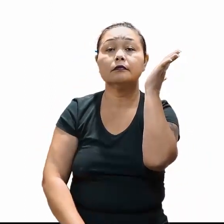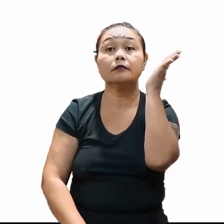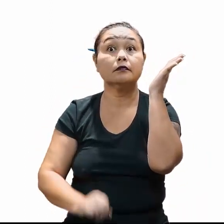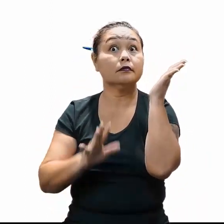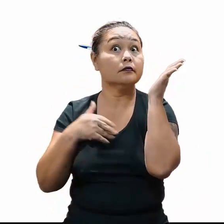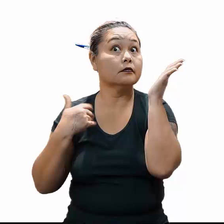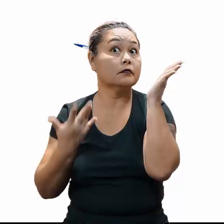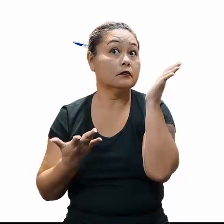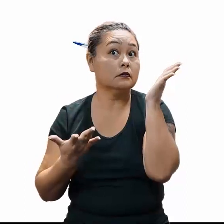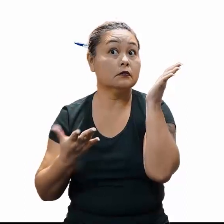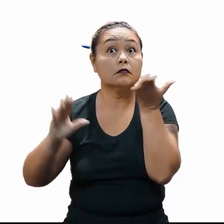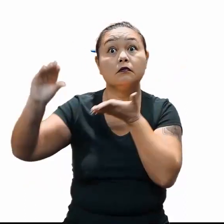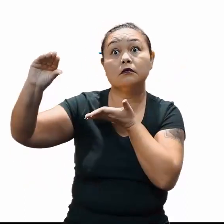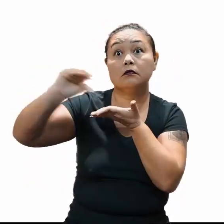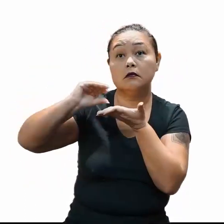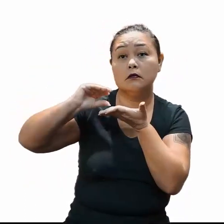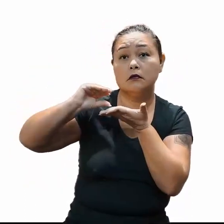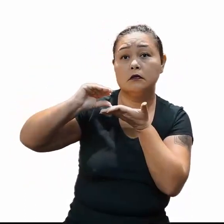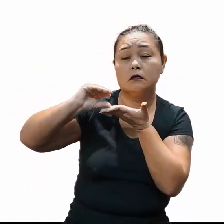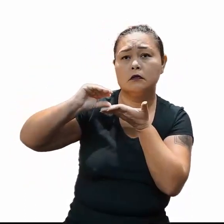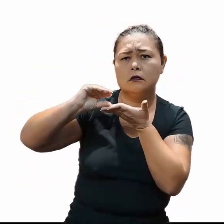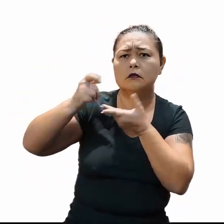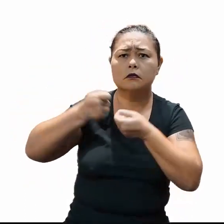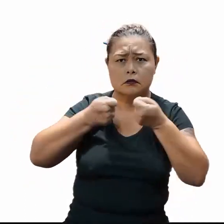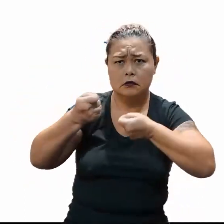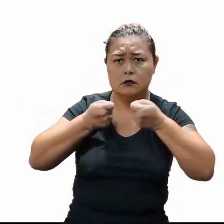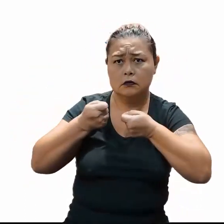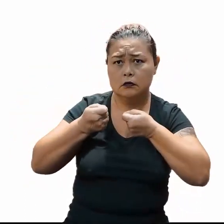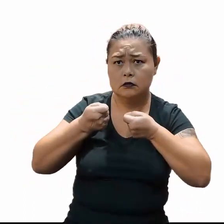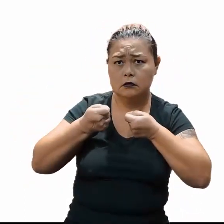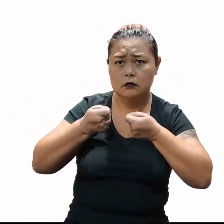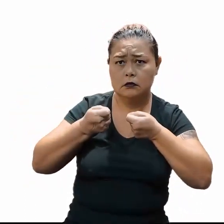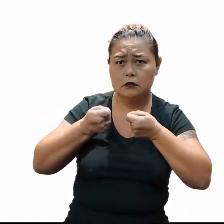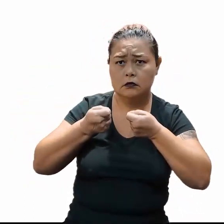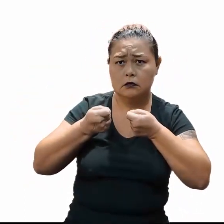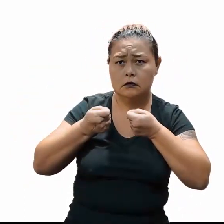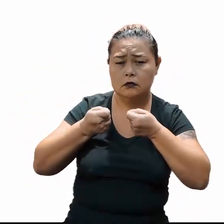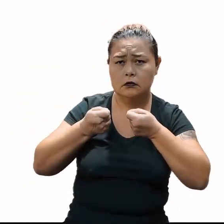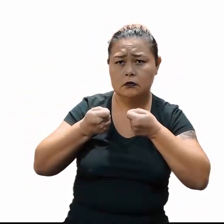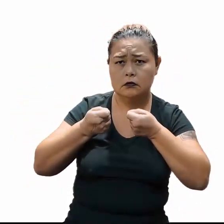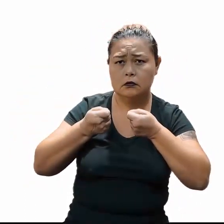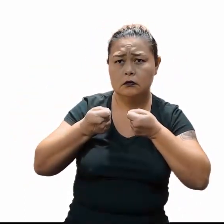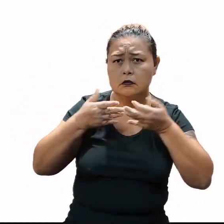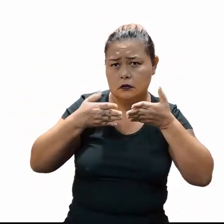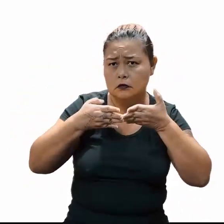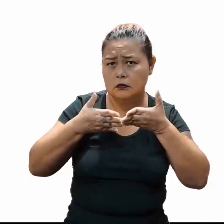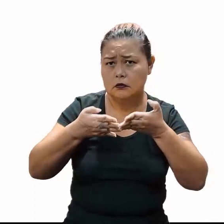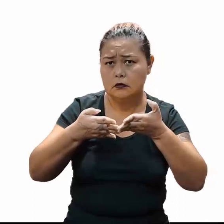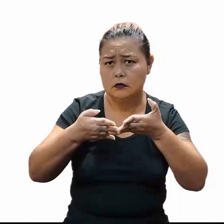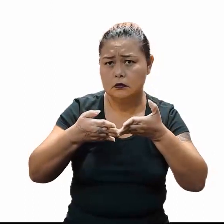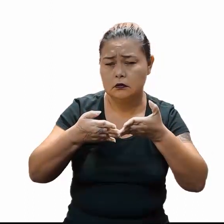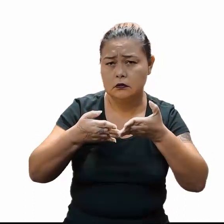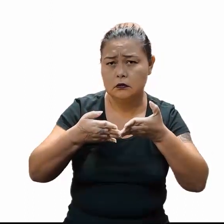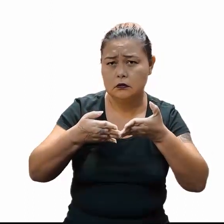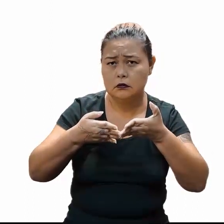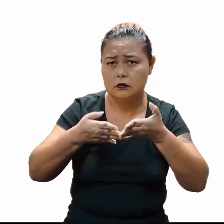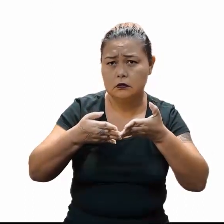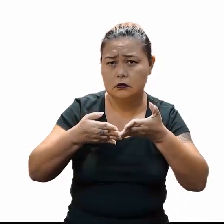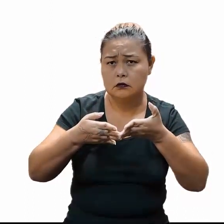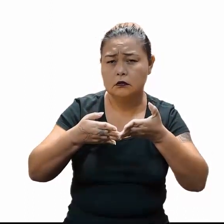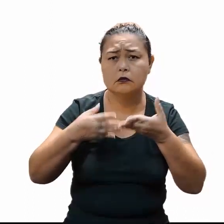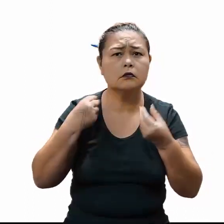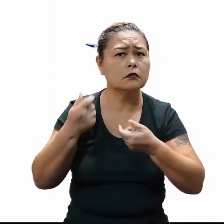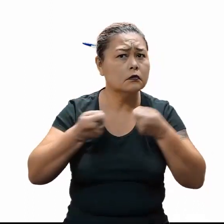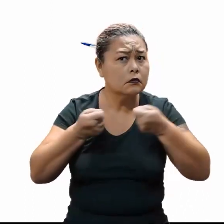Gente, o capital ele controlava aí a navegação